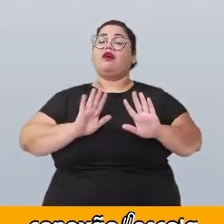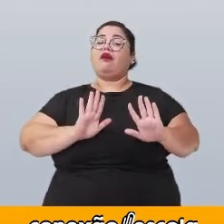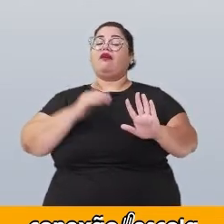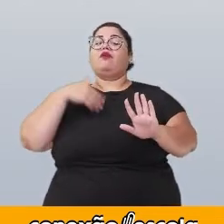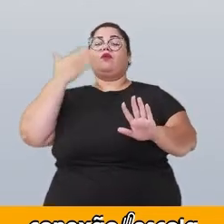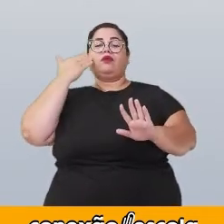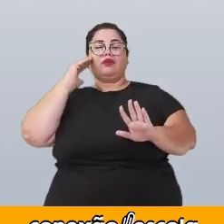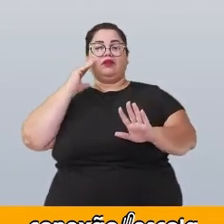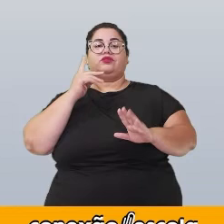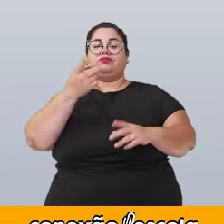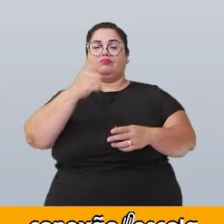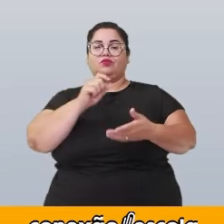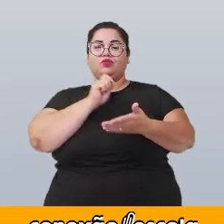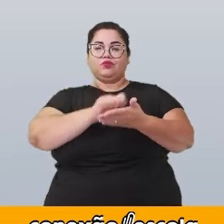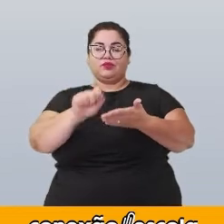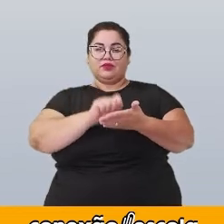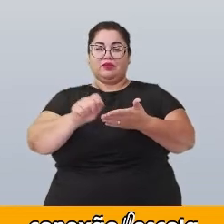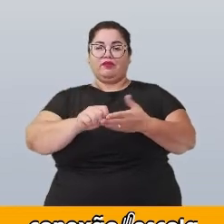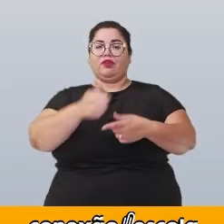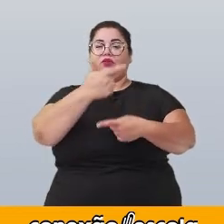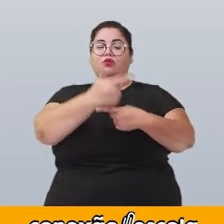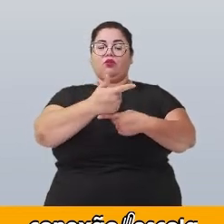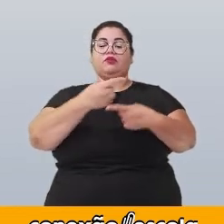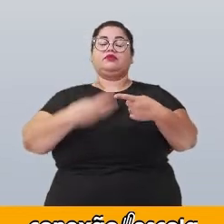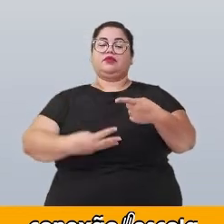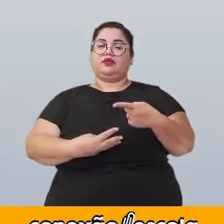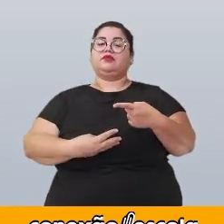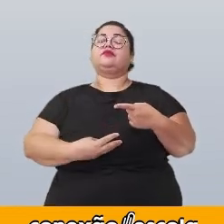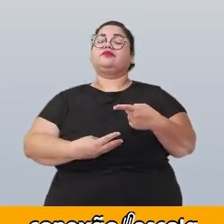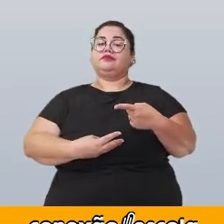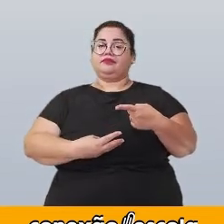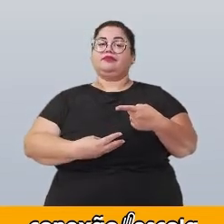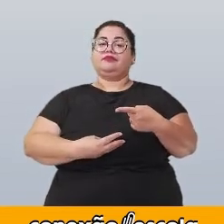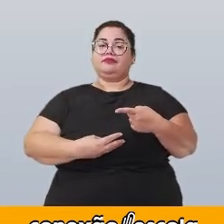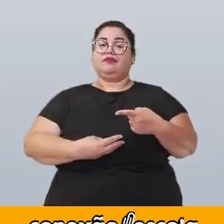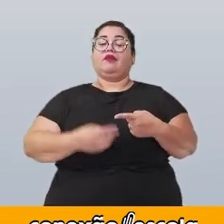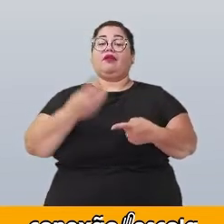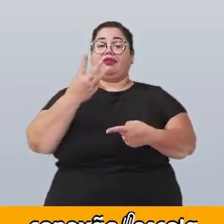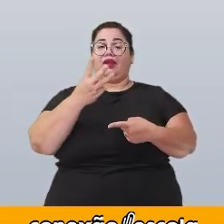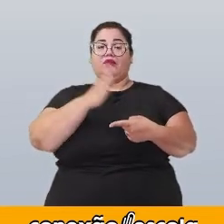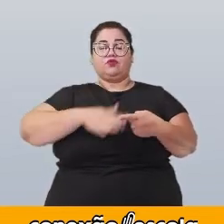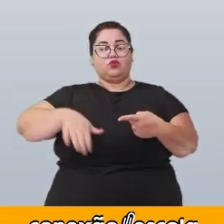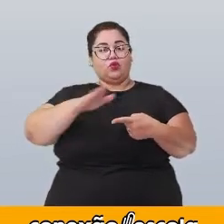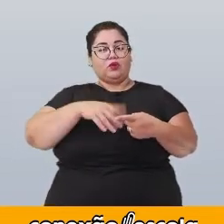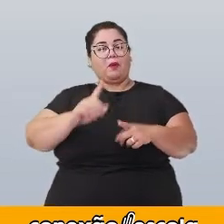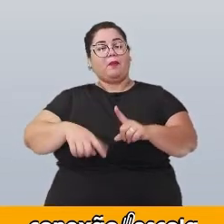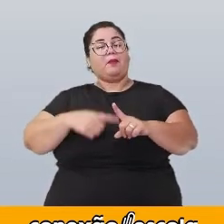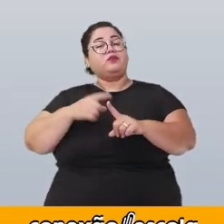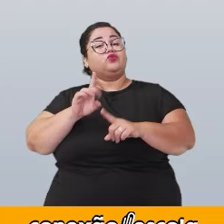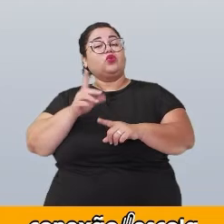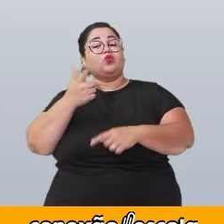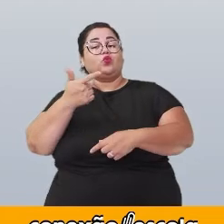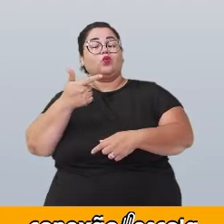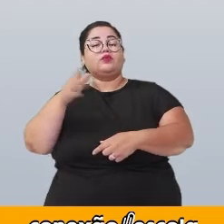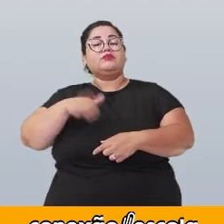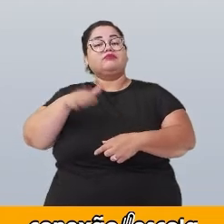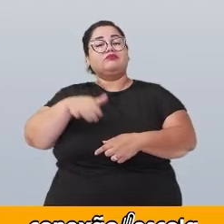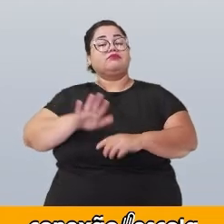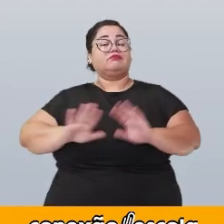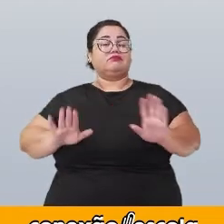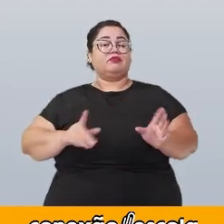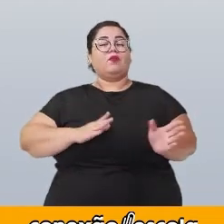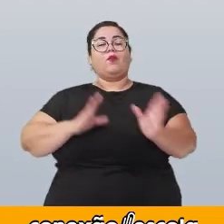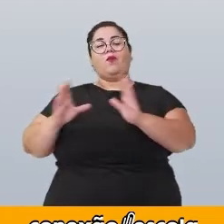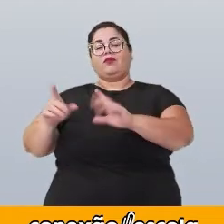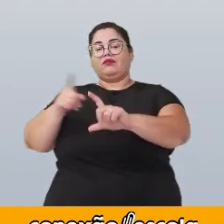Então, é por isso que eu represento 2/3. 3 partes do total, mas apenas 2 pintadas.